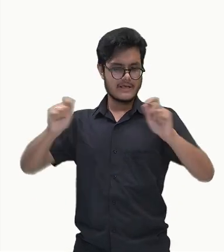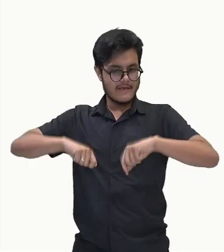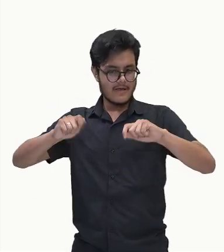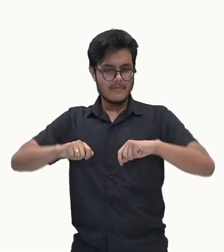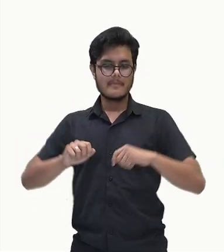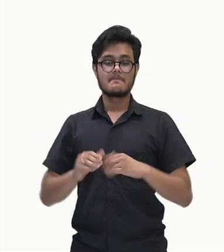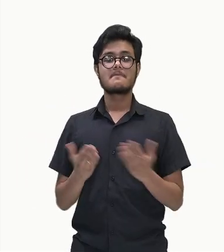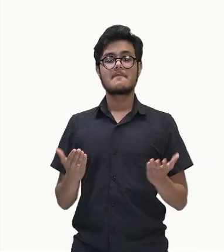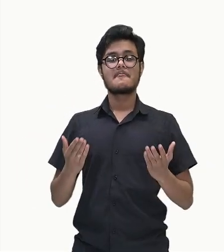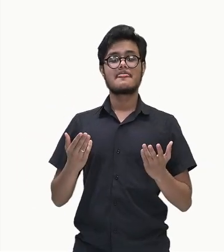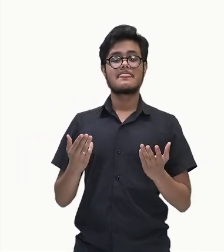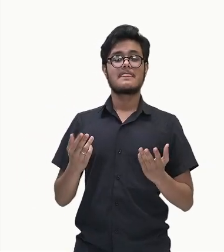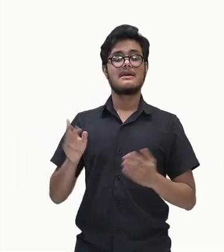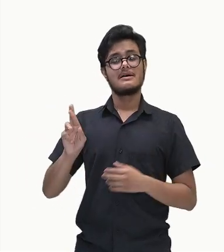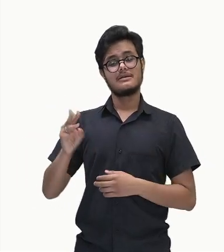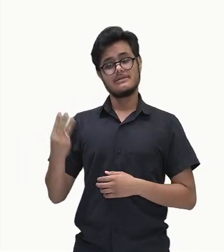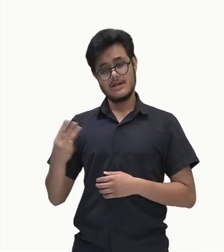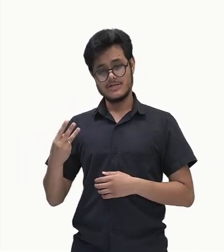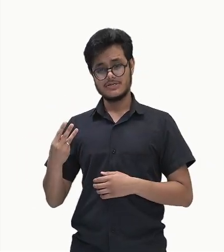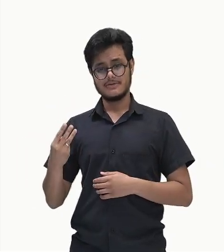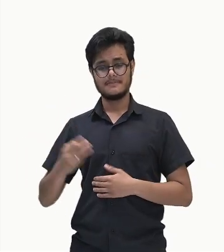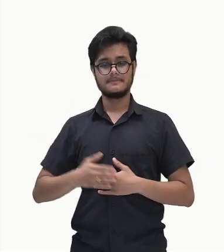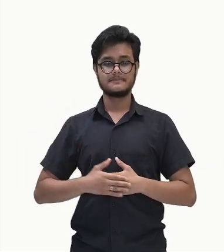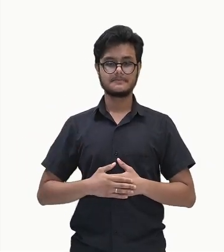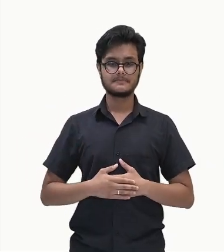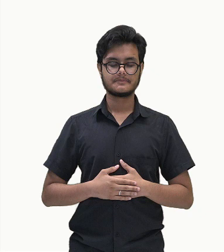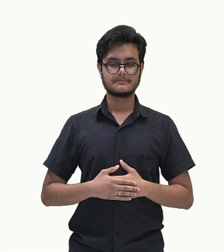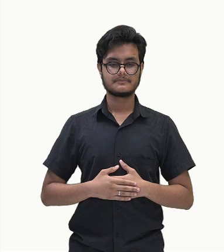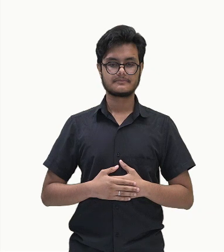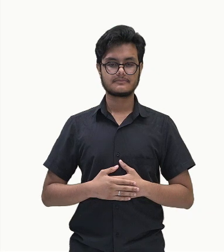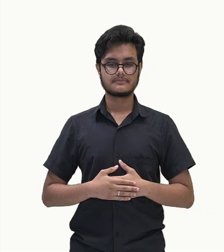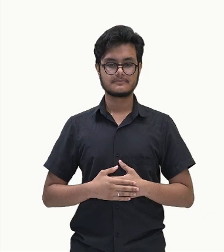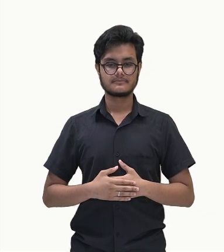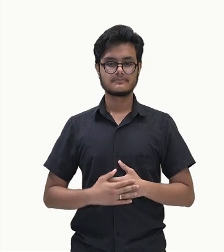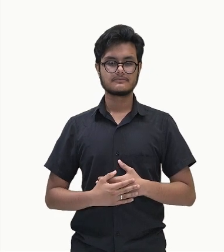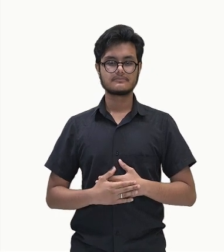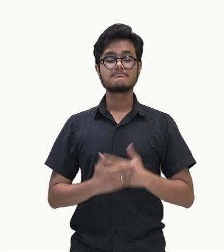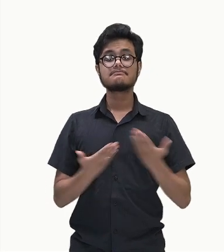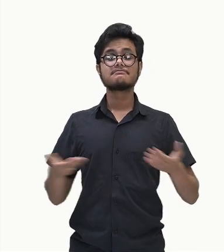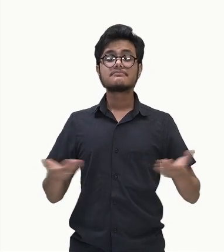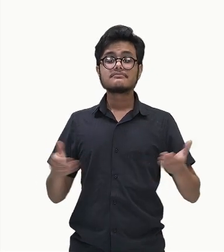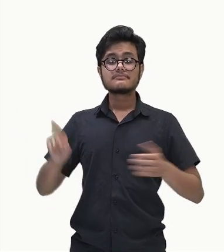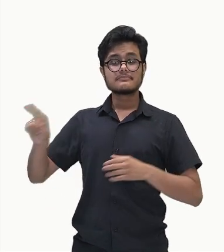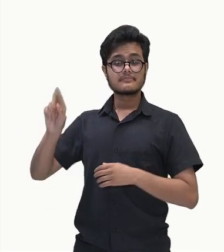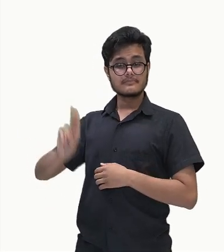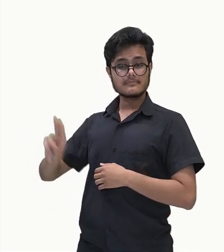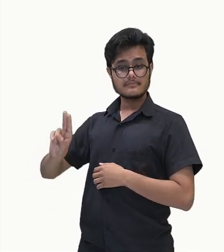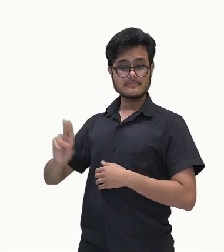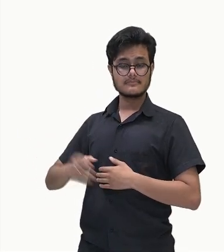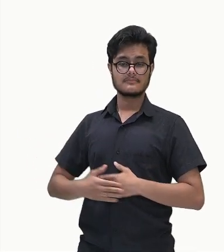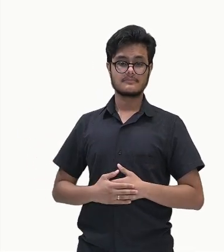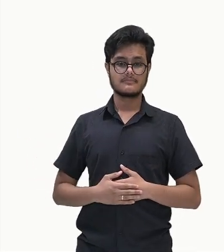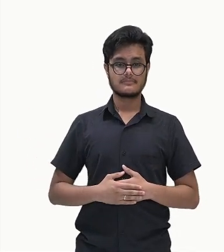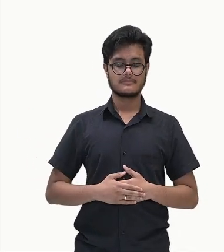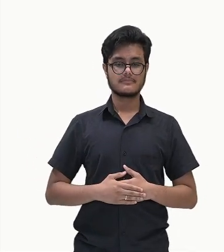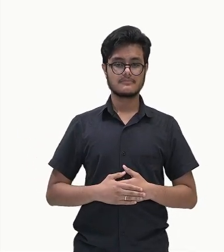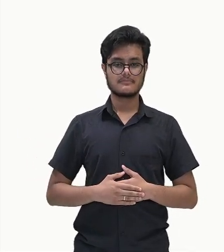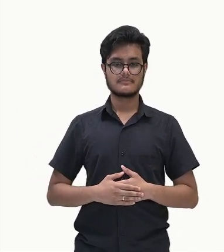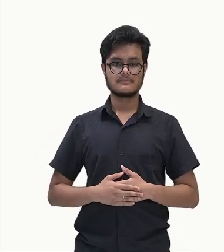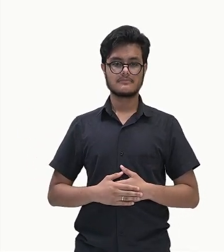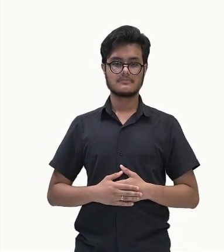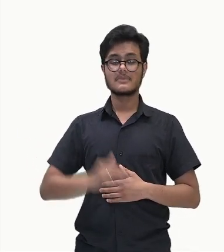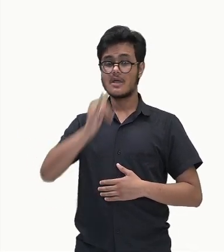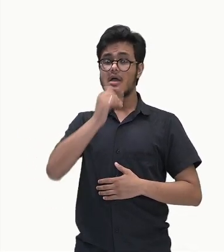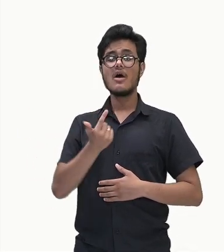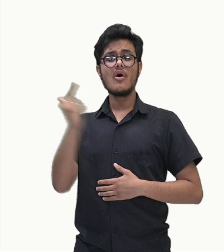saia 1 x 3 3 e o que que restou agora pra gente as outras